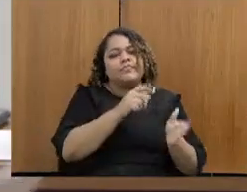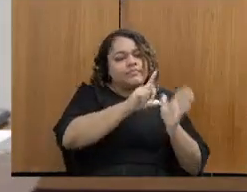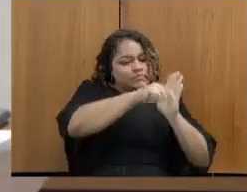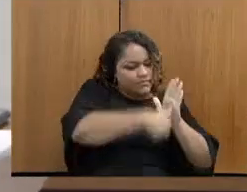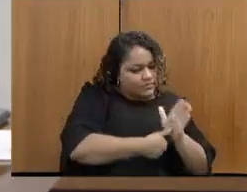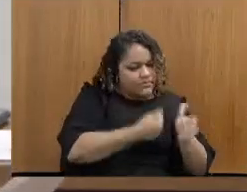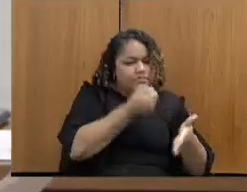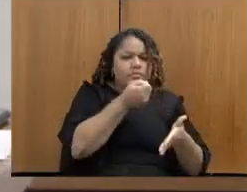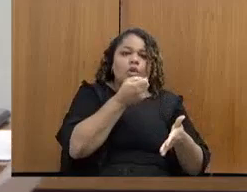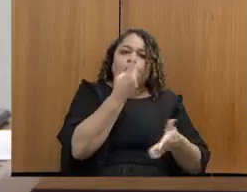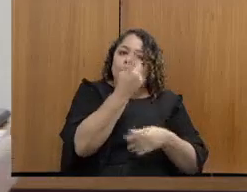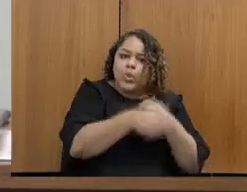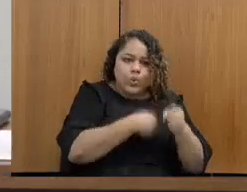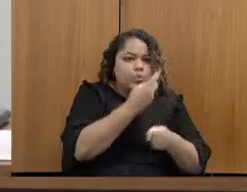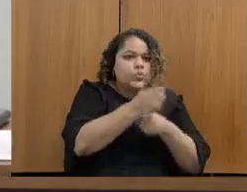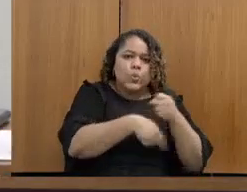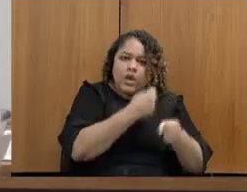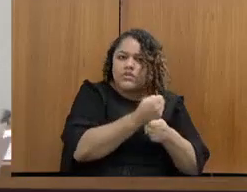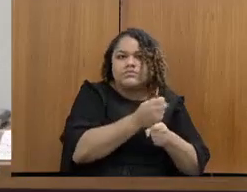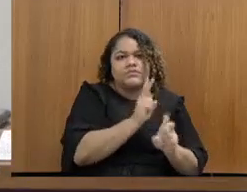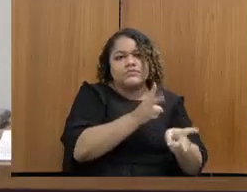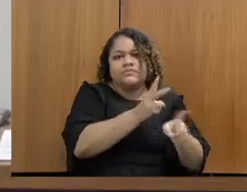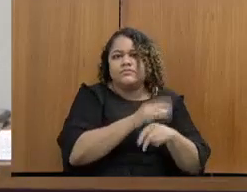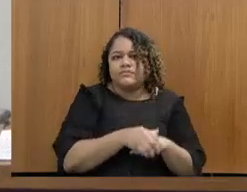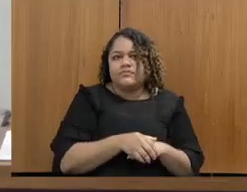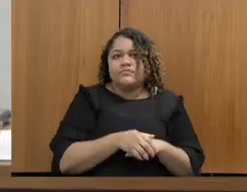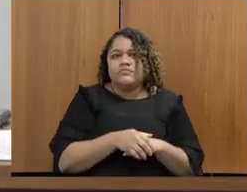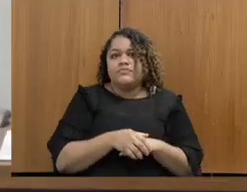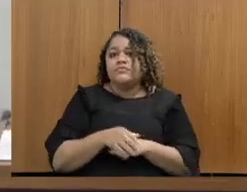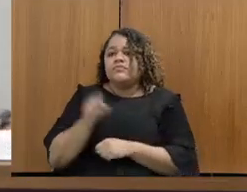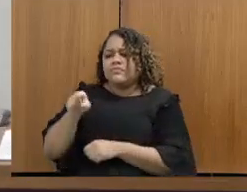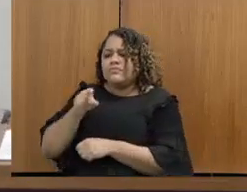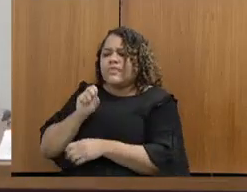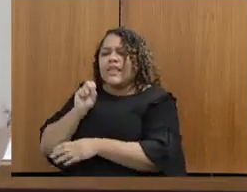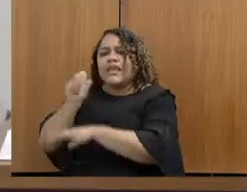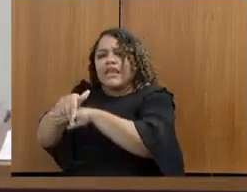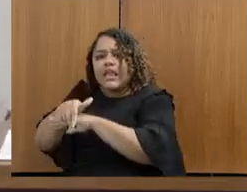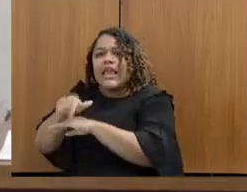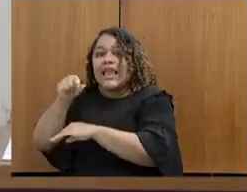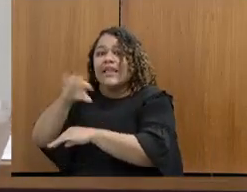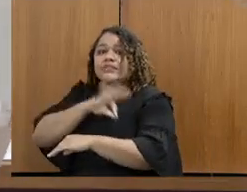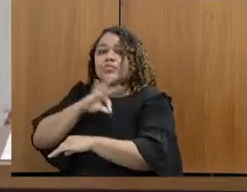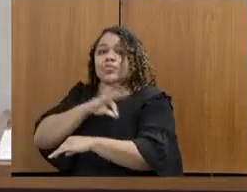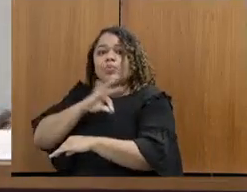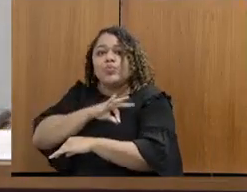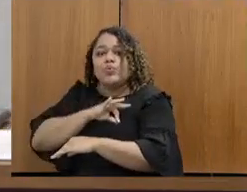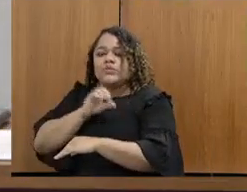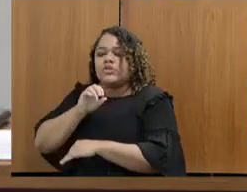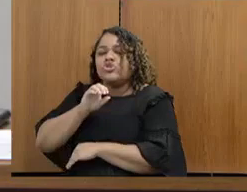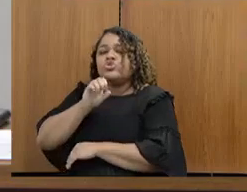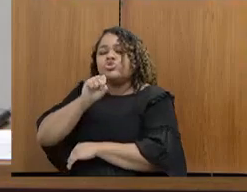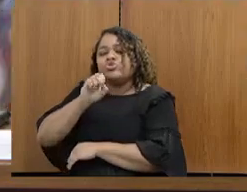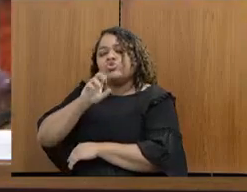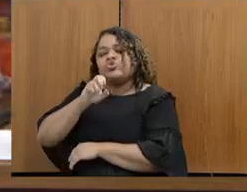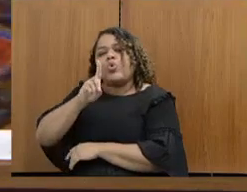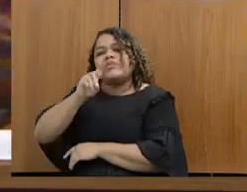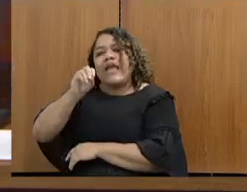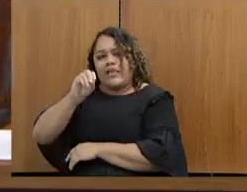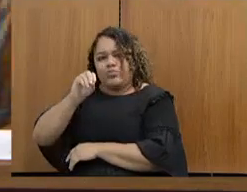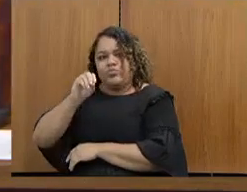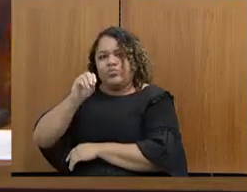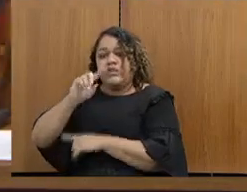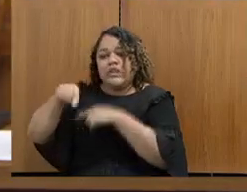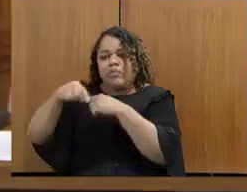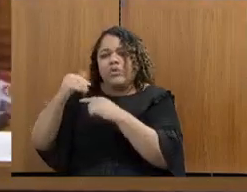na Polícia Militar o policial militar entra soldado sai Tenente é o capitão não sei como é que é não é isso era como se